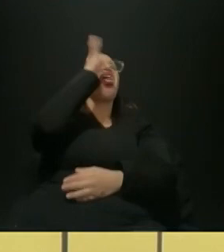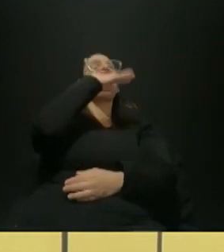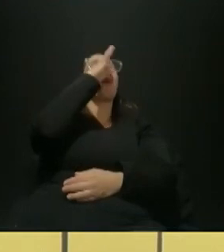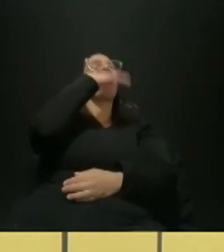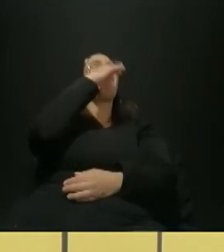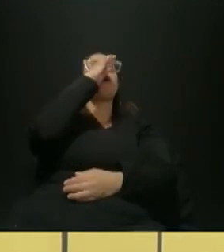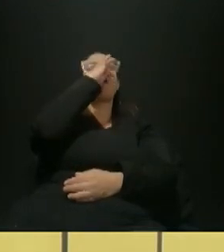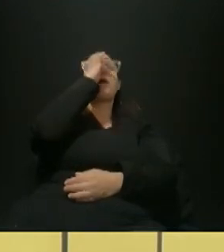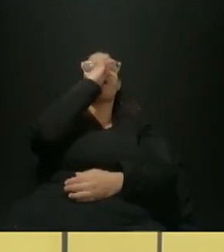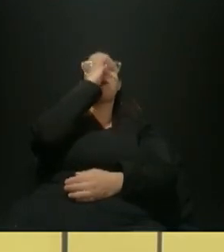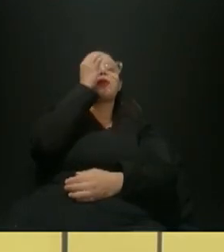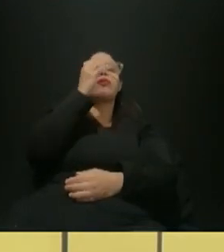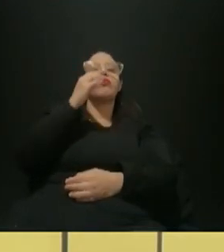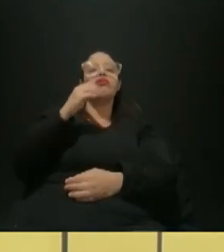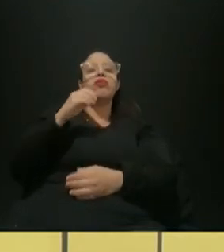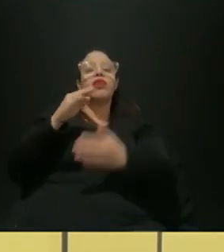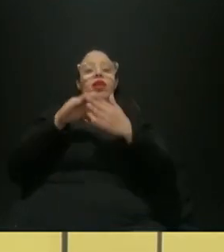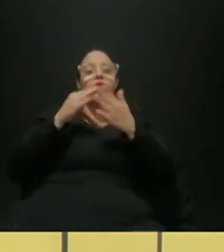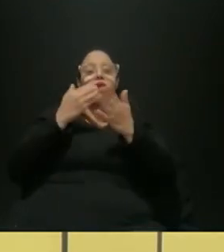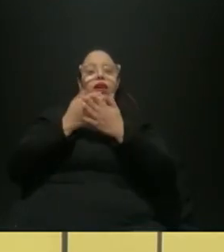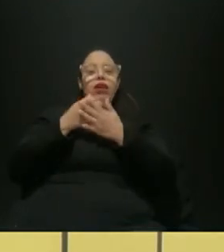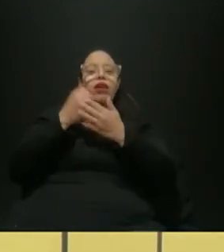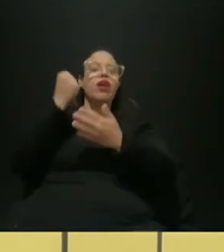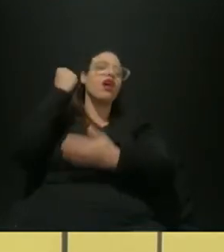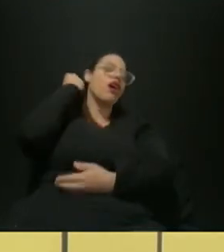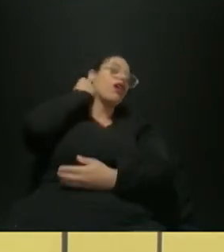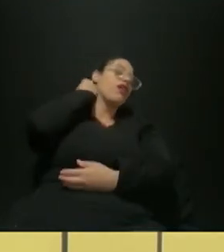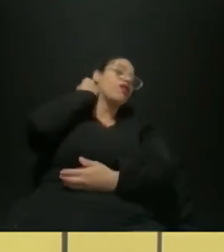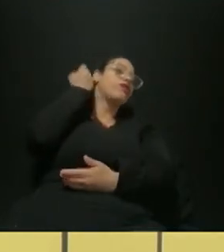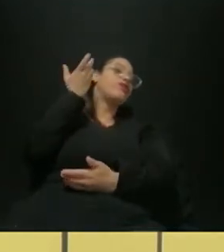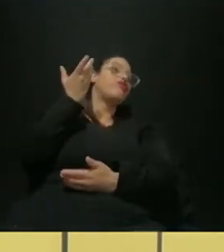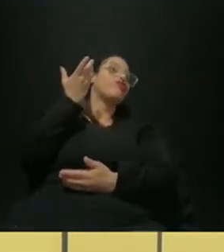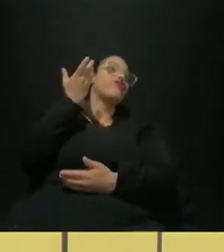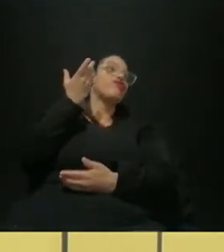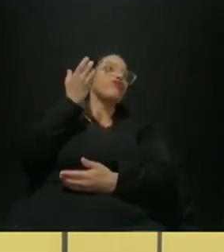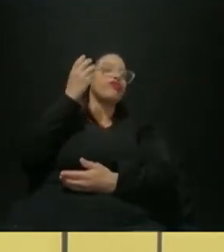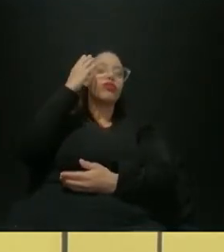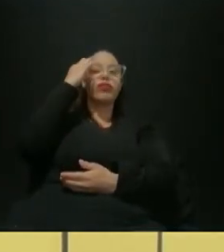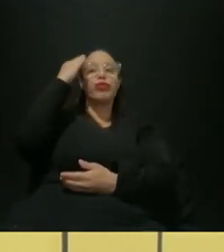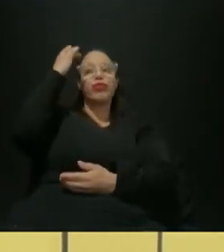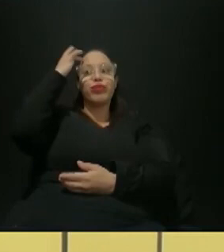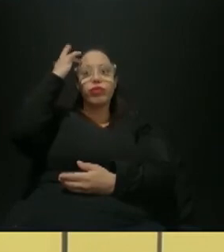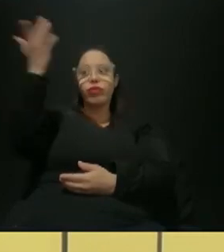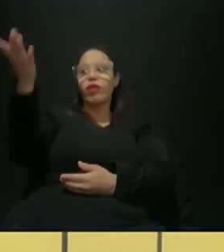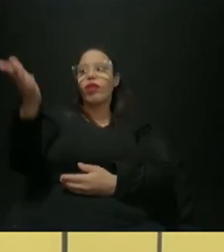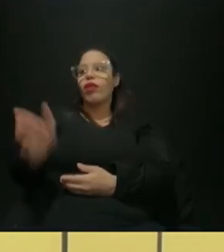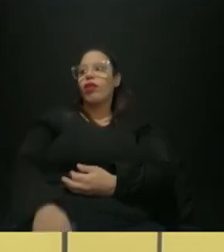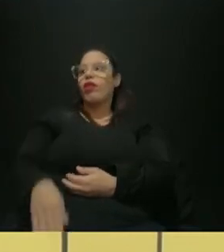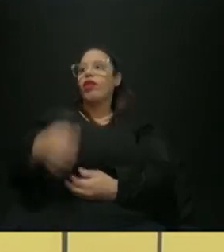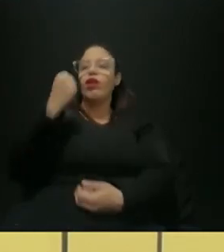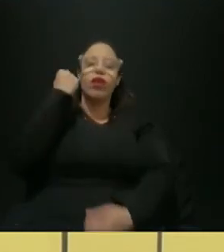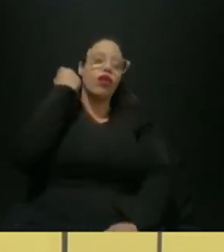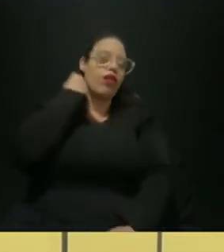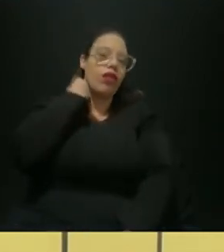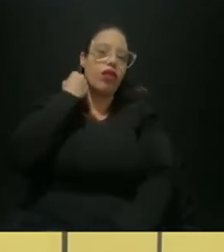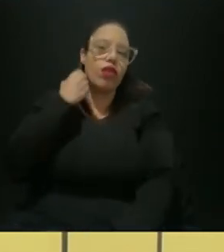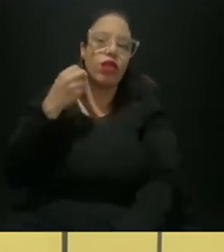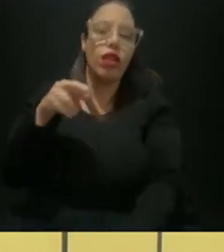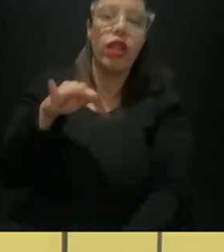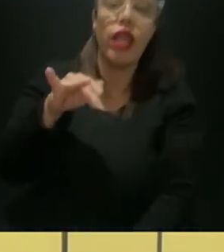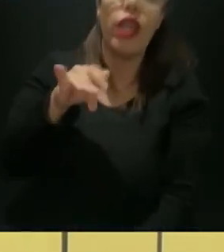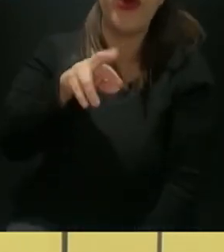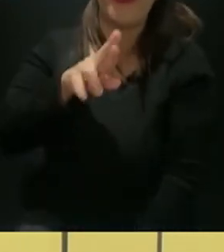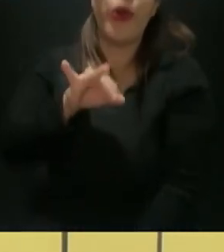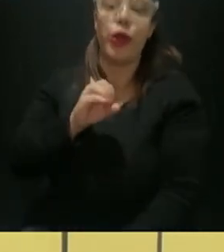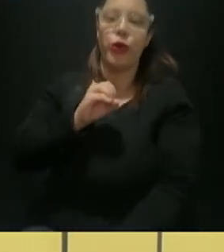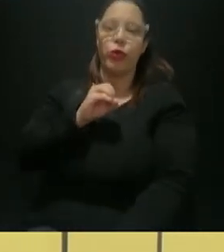das vezes, é estresse tóxico precoce com lesão neuronal, porque esse estresse leva a lesão de neurônio, é uma coisa física. E